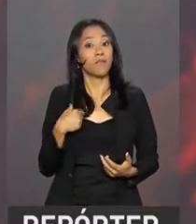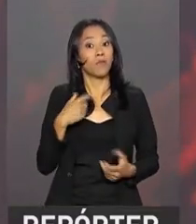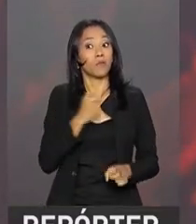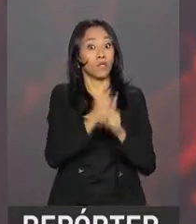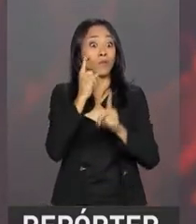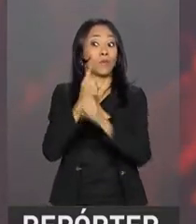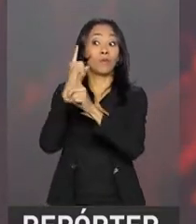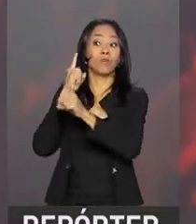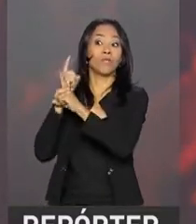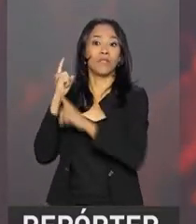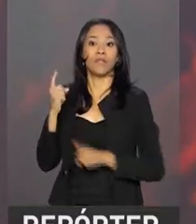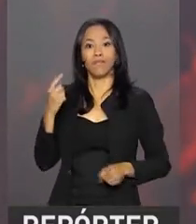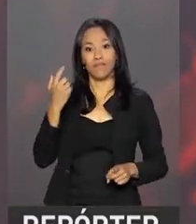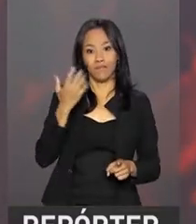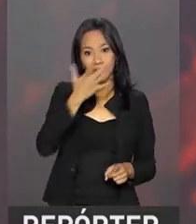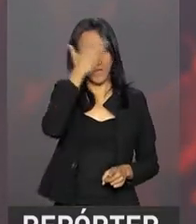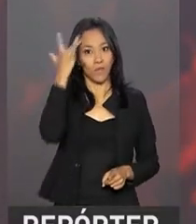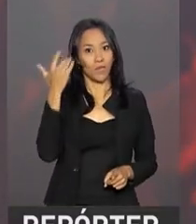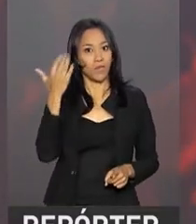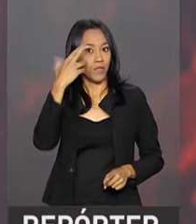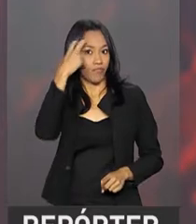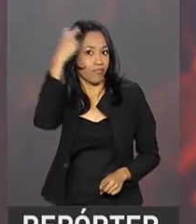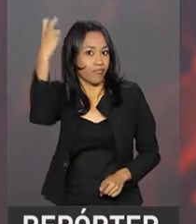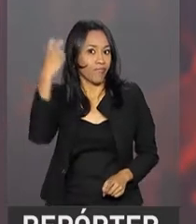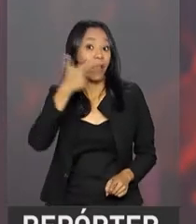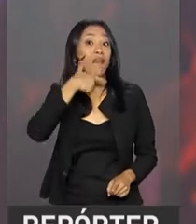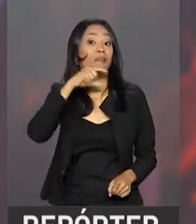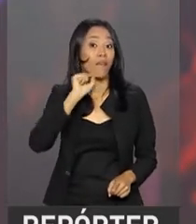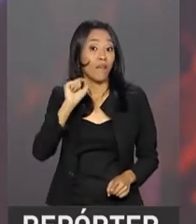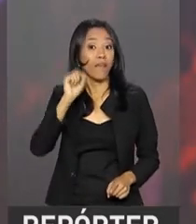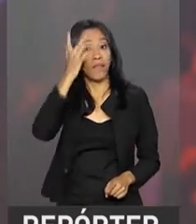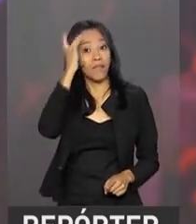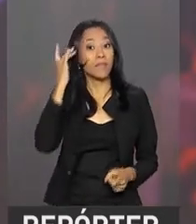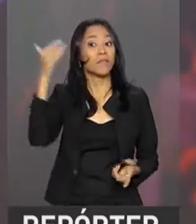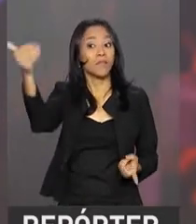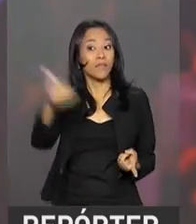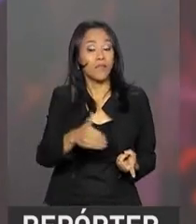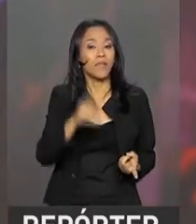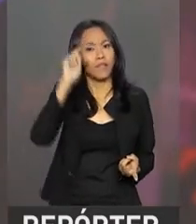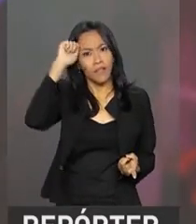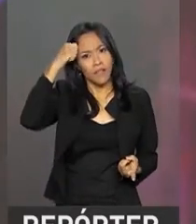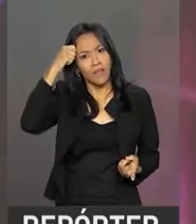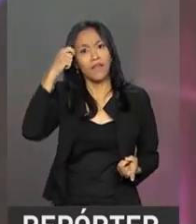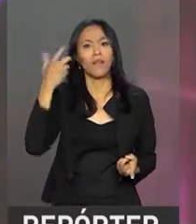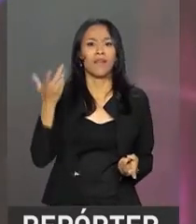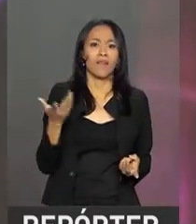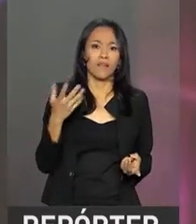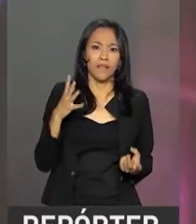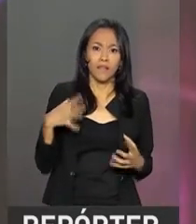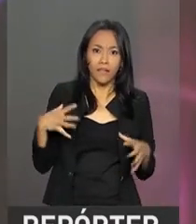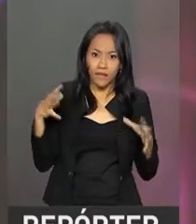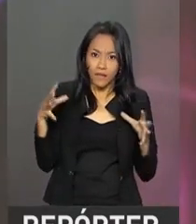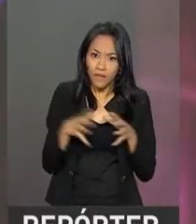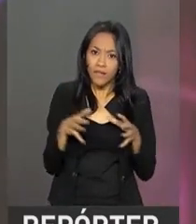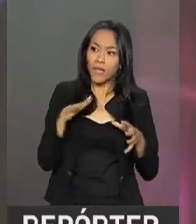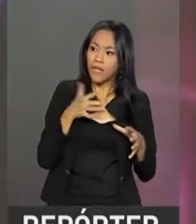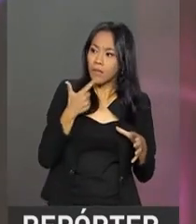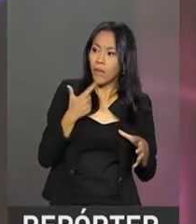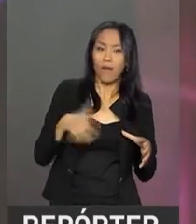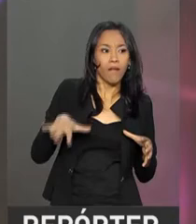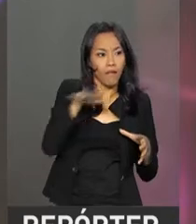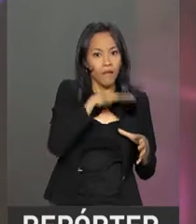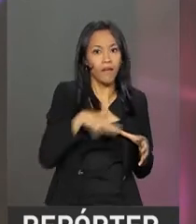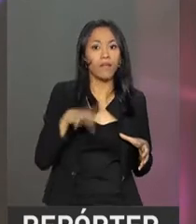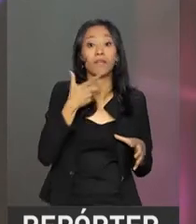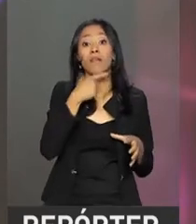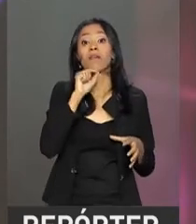quem será não é quem manda quem serão as cineastas negras que tem aqui na minha região é quem